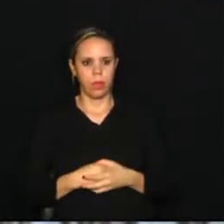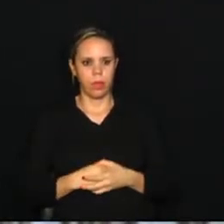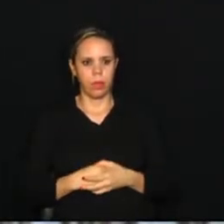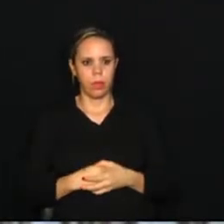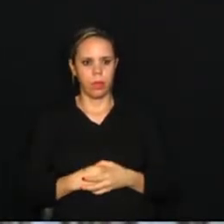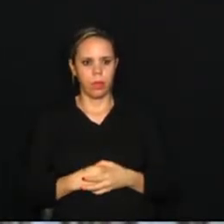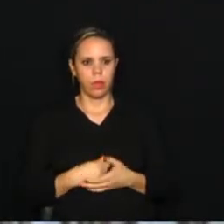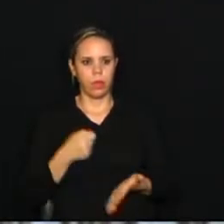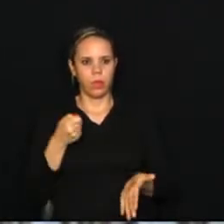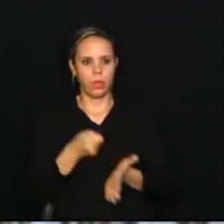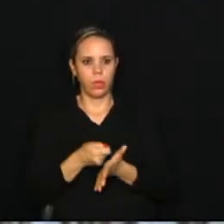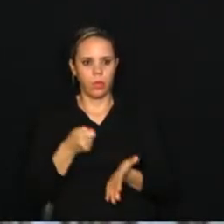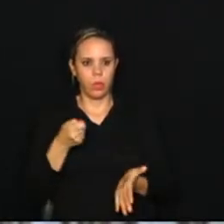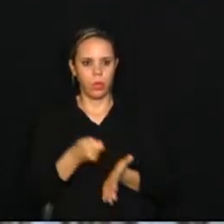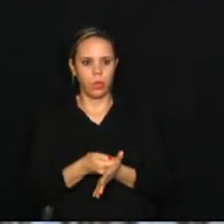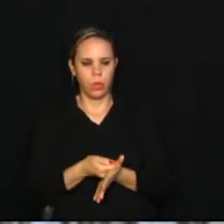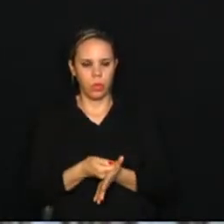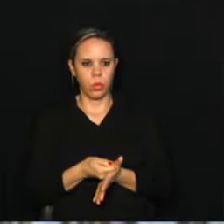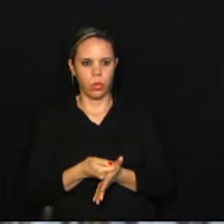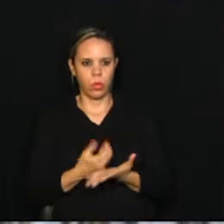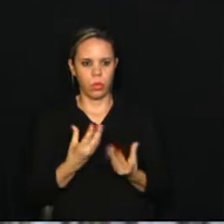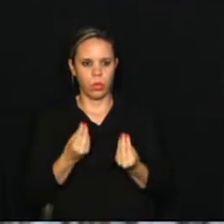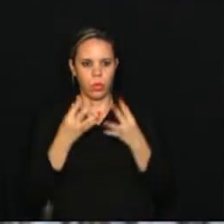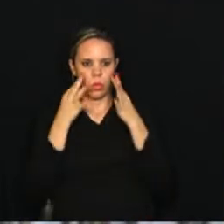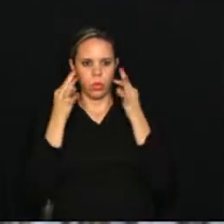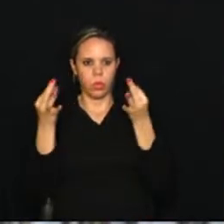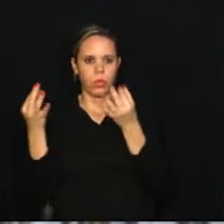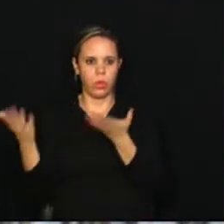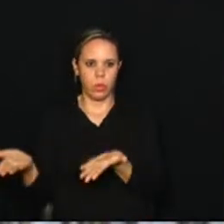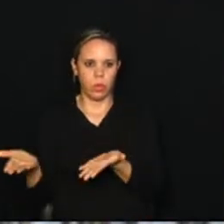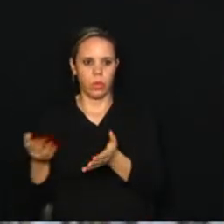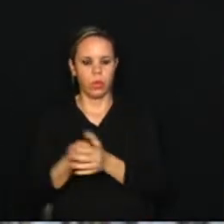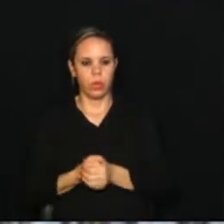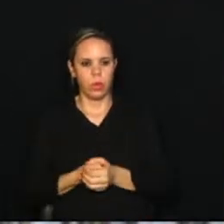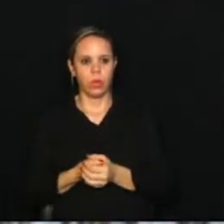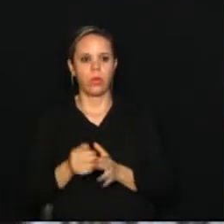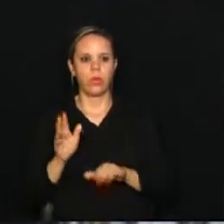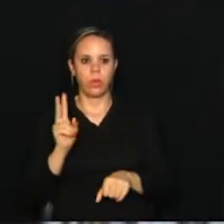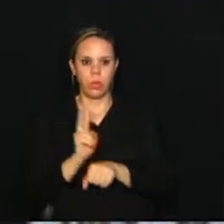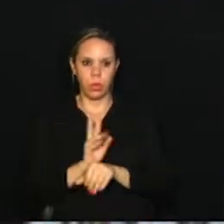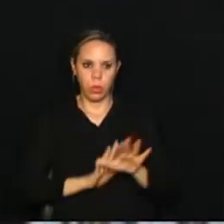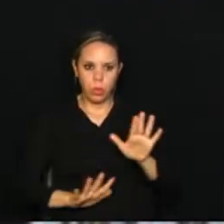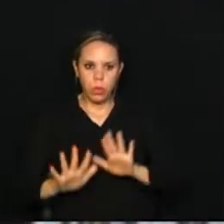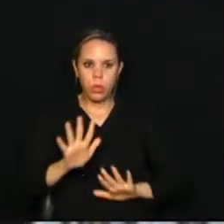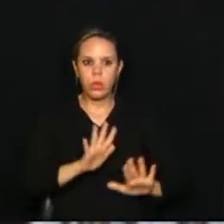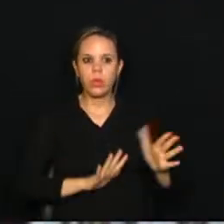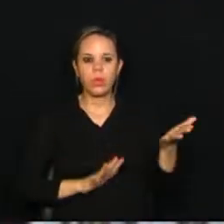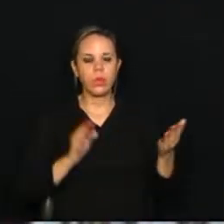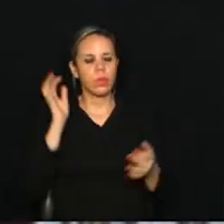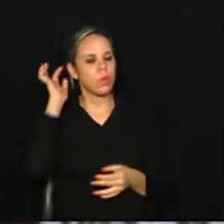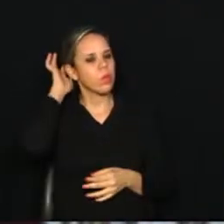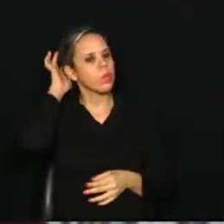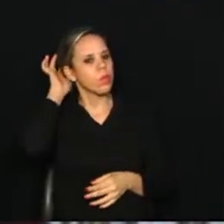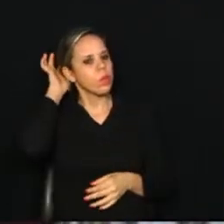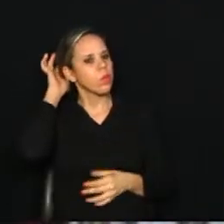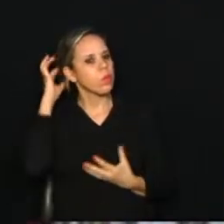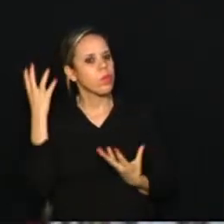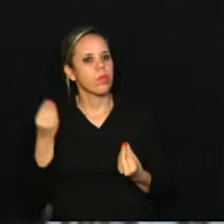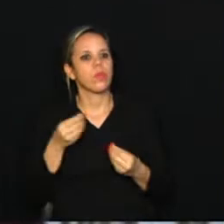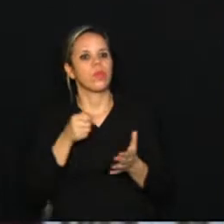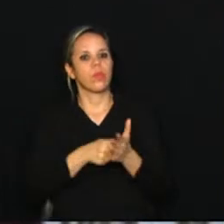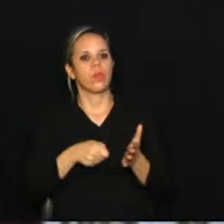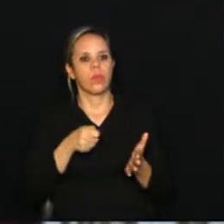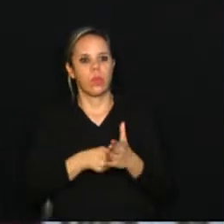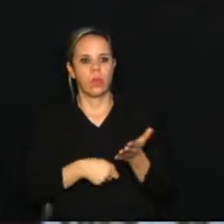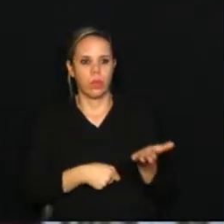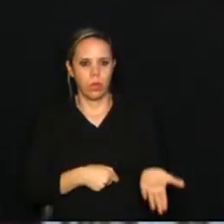que exige muita atenção, muito cuidado e muita